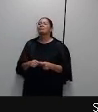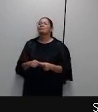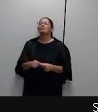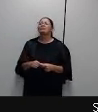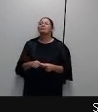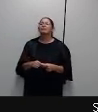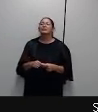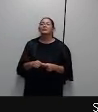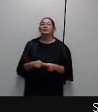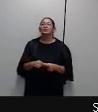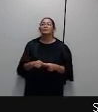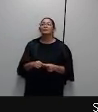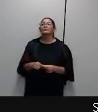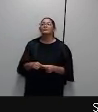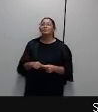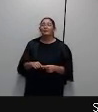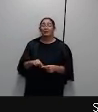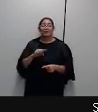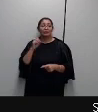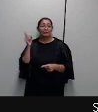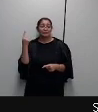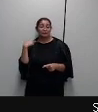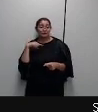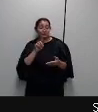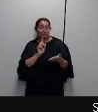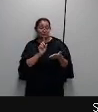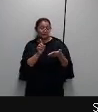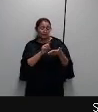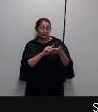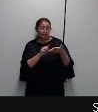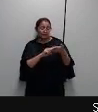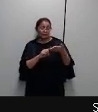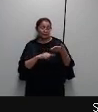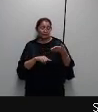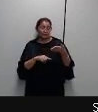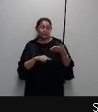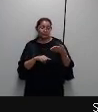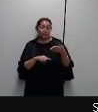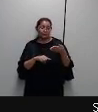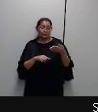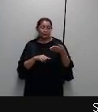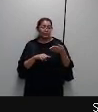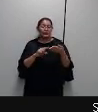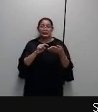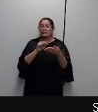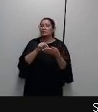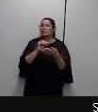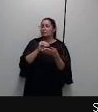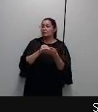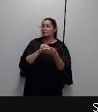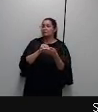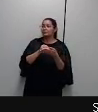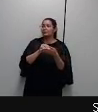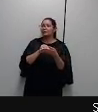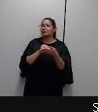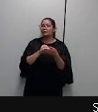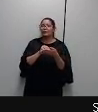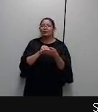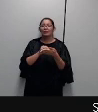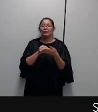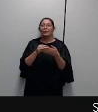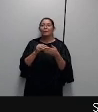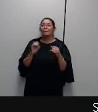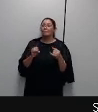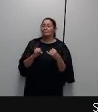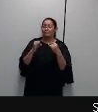verbete em destaque no ouvir posição dia 10 na Instância de origem e impossível portanto conhecido